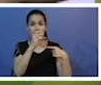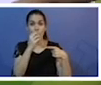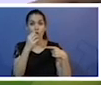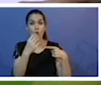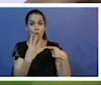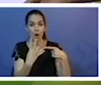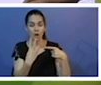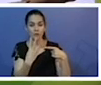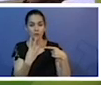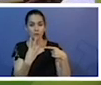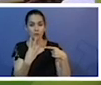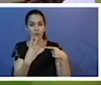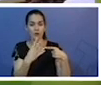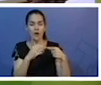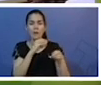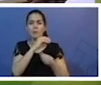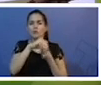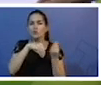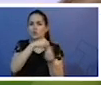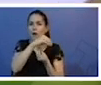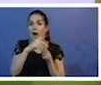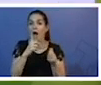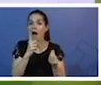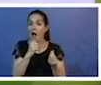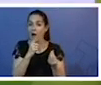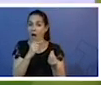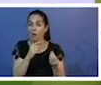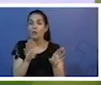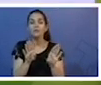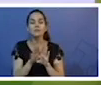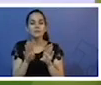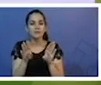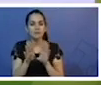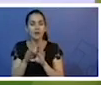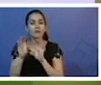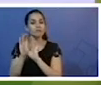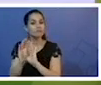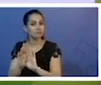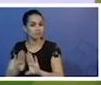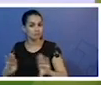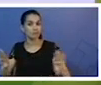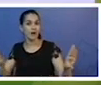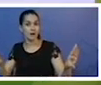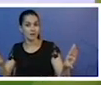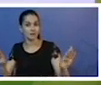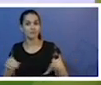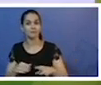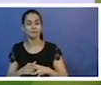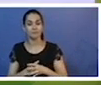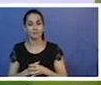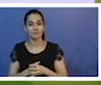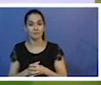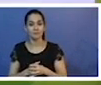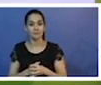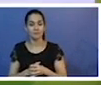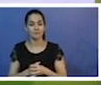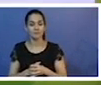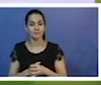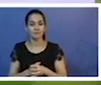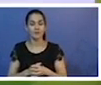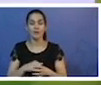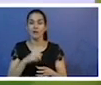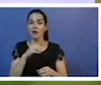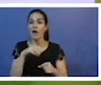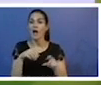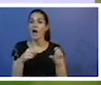de cálcio. Ele dissolvido na água, ele também vai se dissociar, que é a separação, né, de